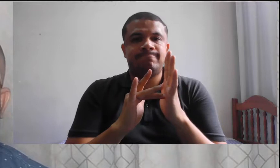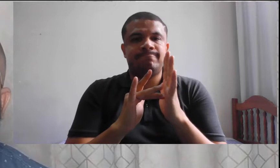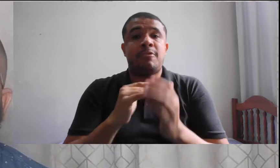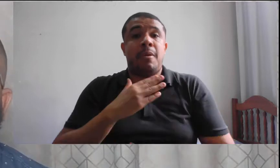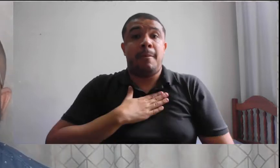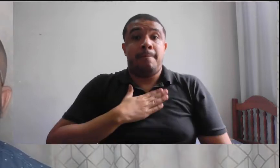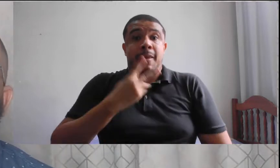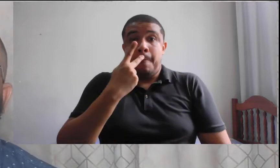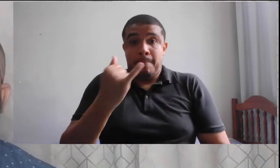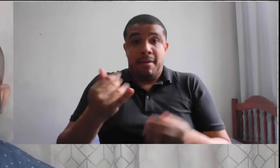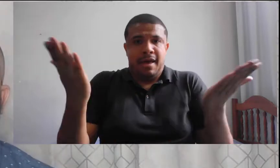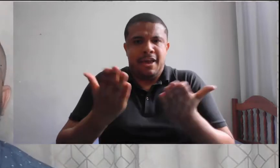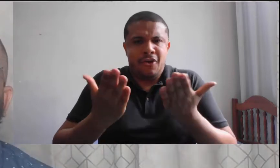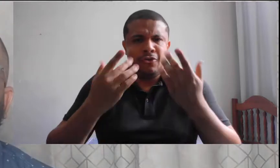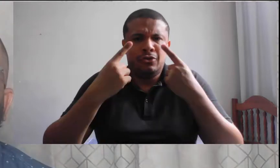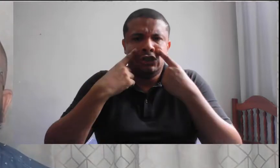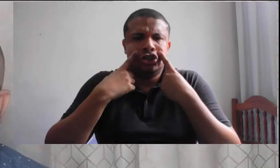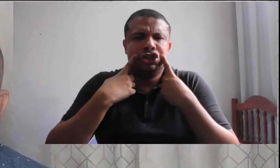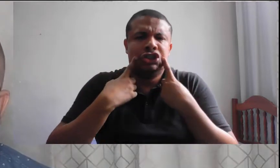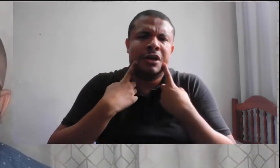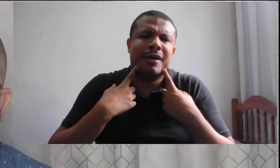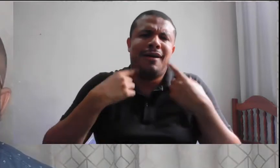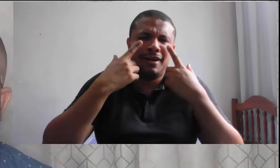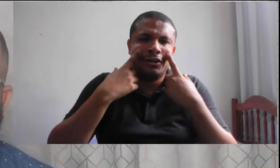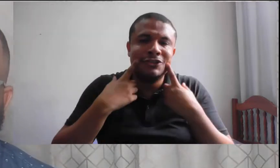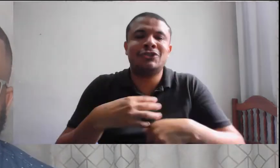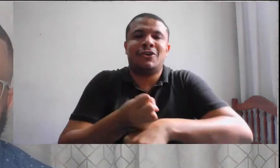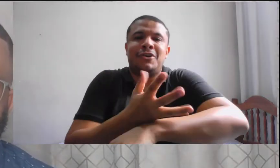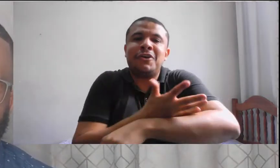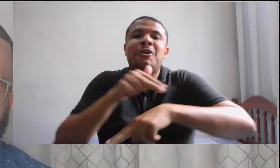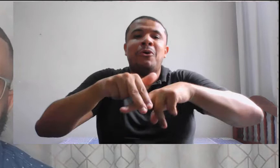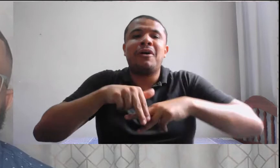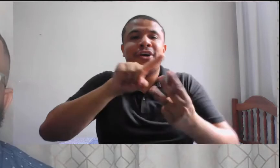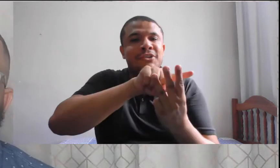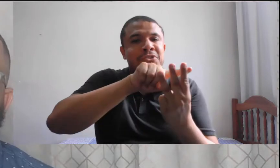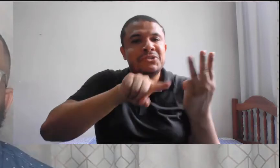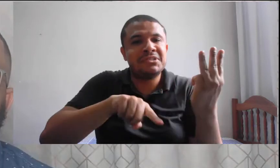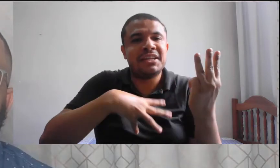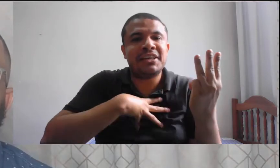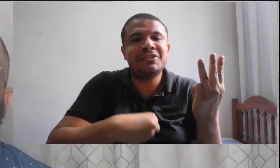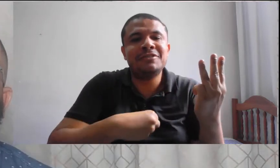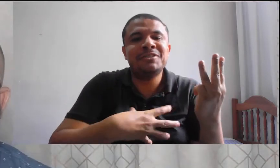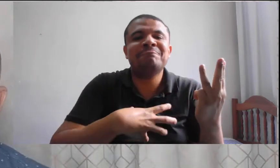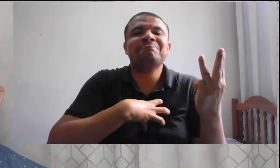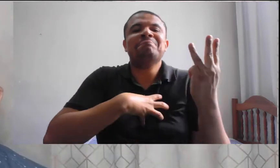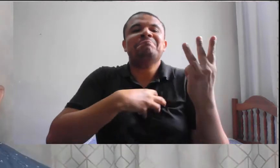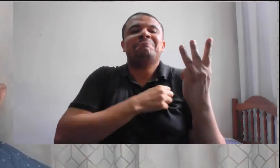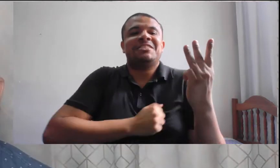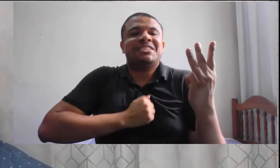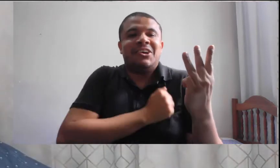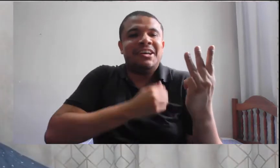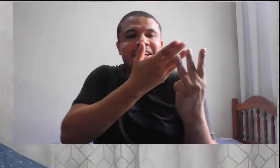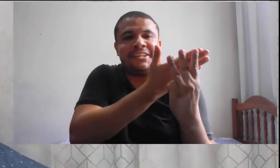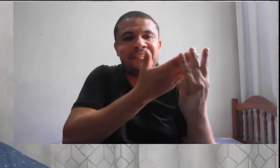Meu pai hoje chora por causa de nós, os filhos. Sente saudades de